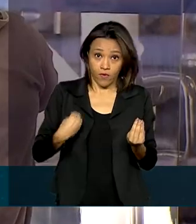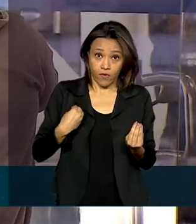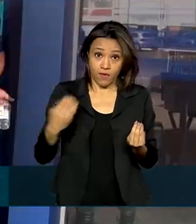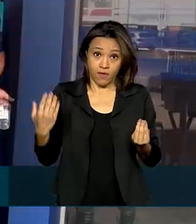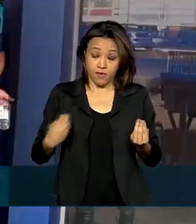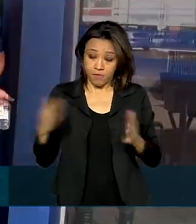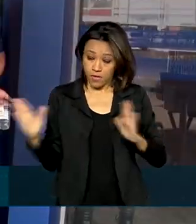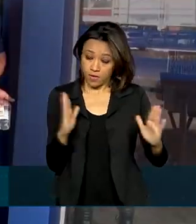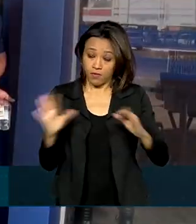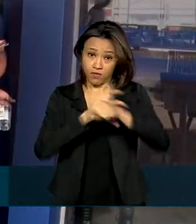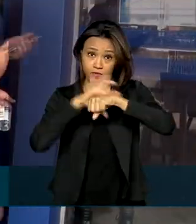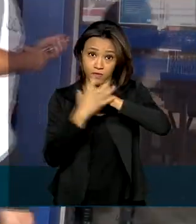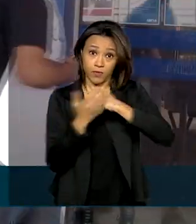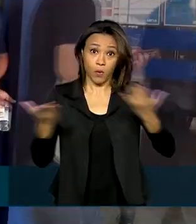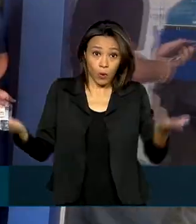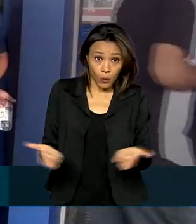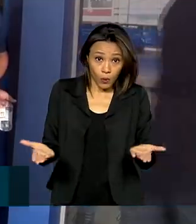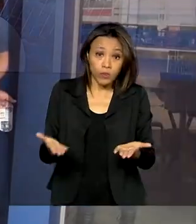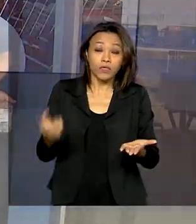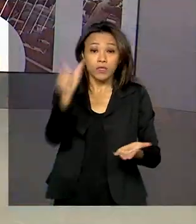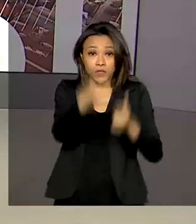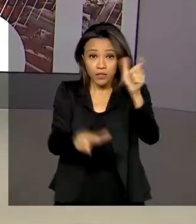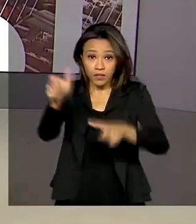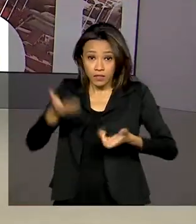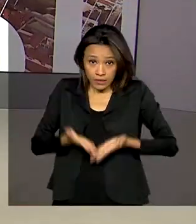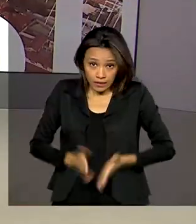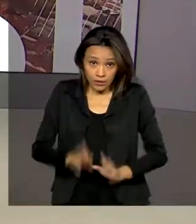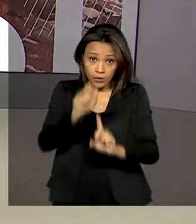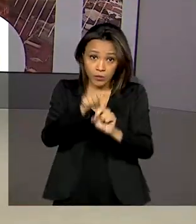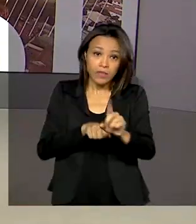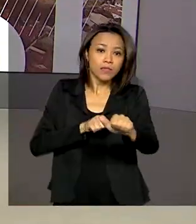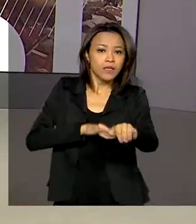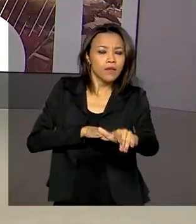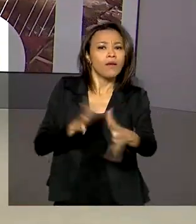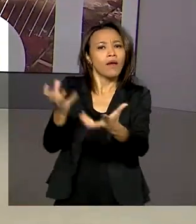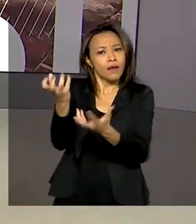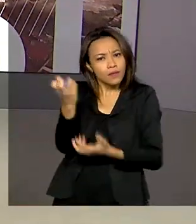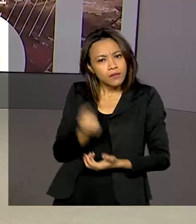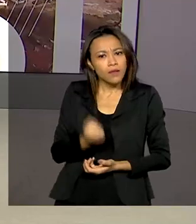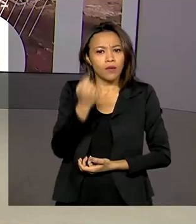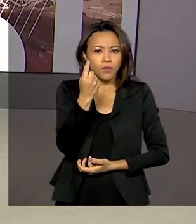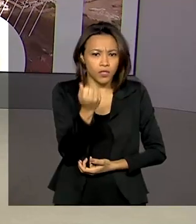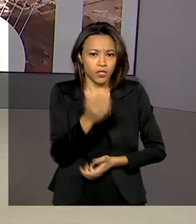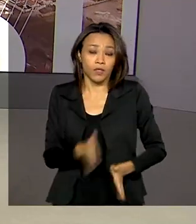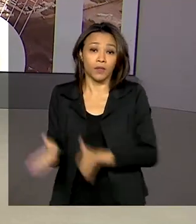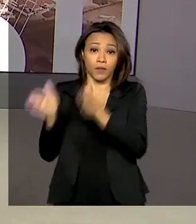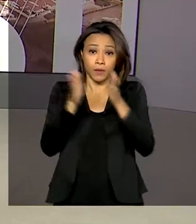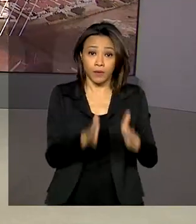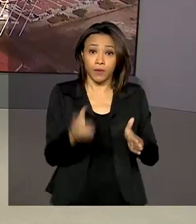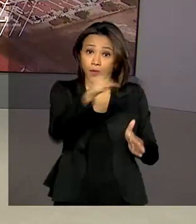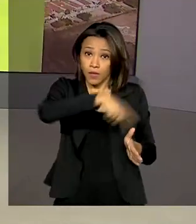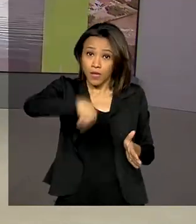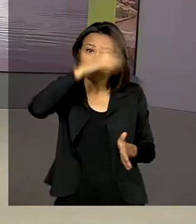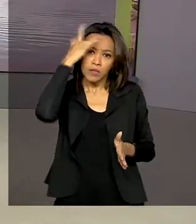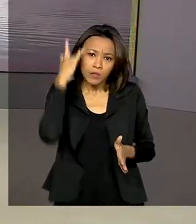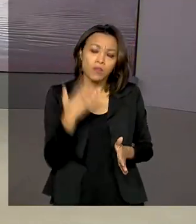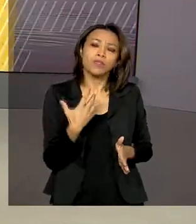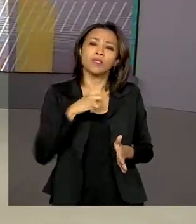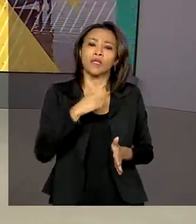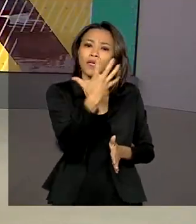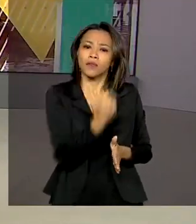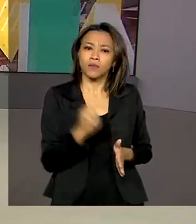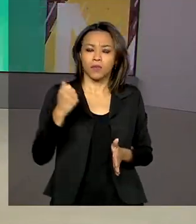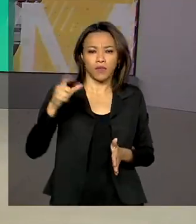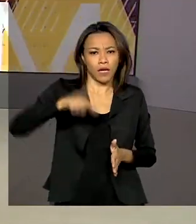4 milhões de trabalhadores nascidos em setembro recebem o auxílio emergencial já os beneficiários do Bolsa Família com Nesse